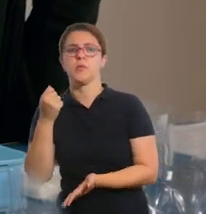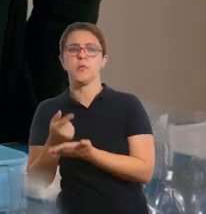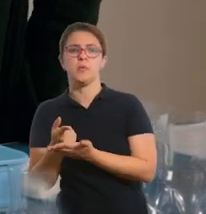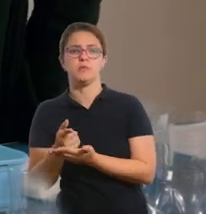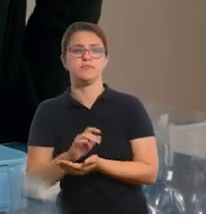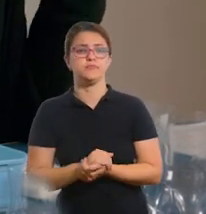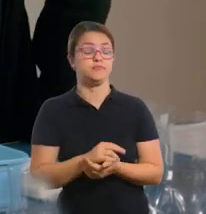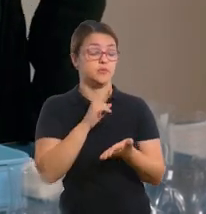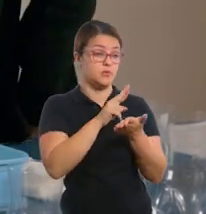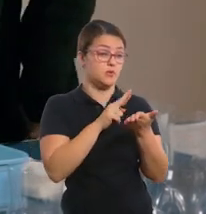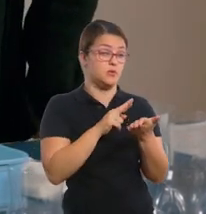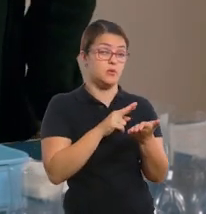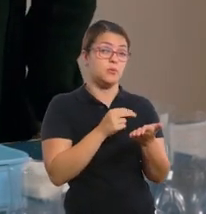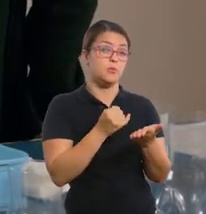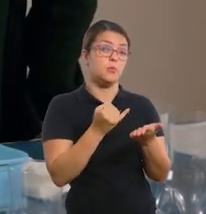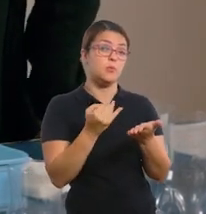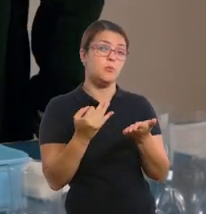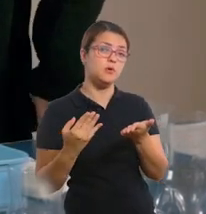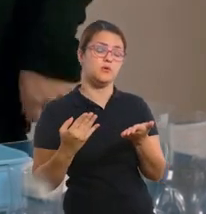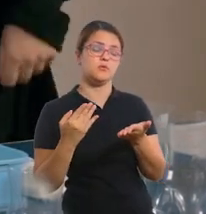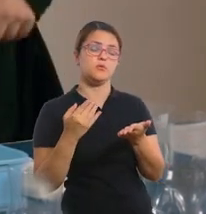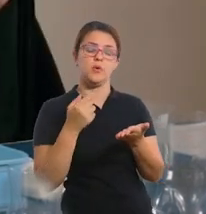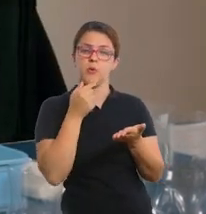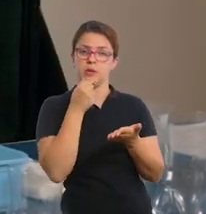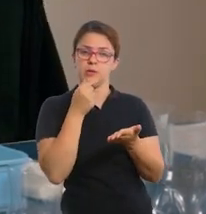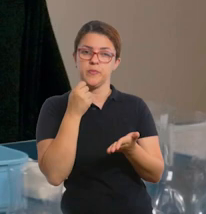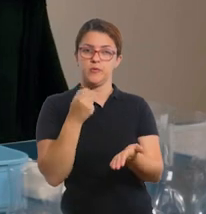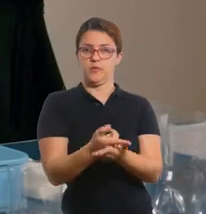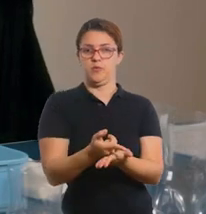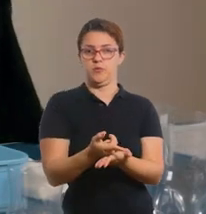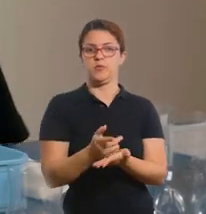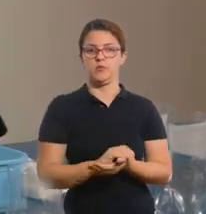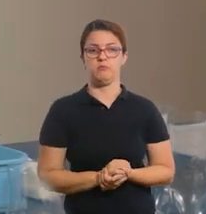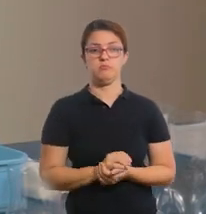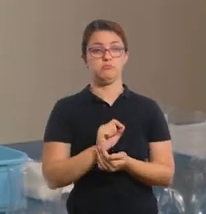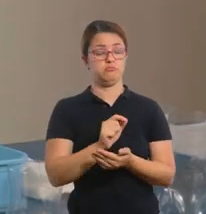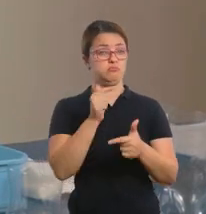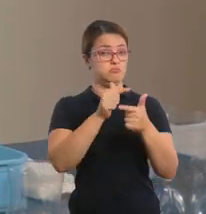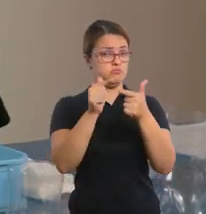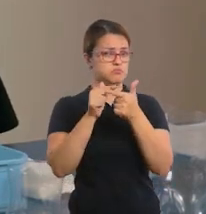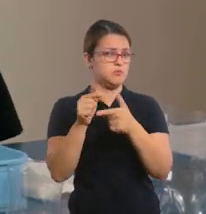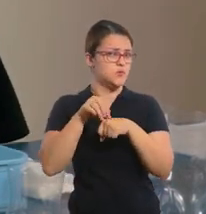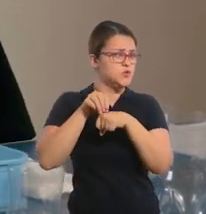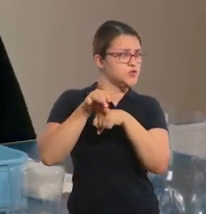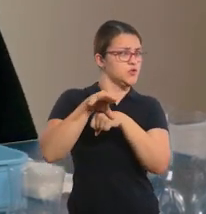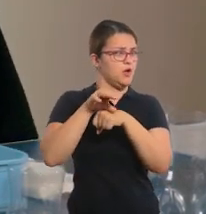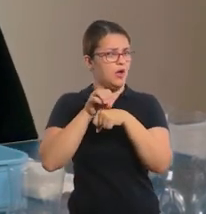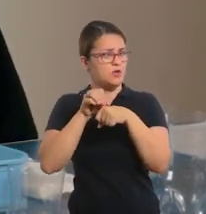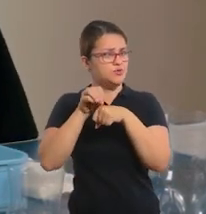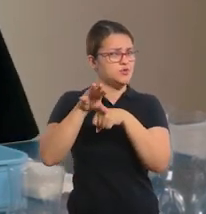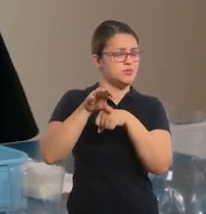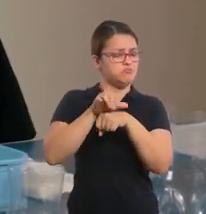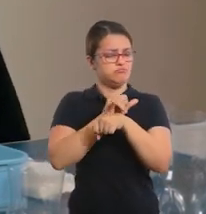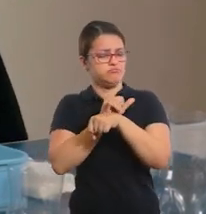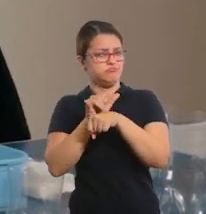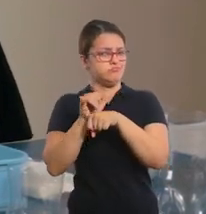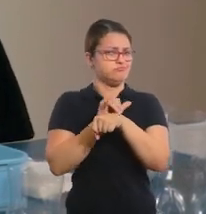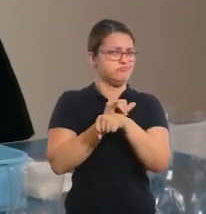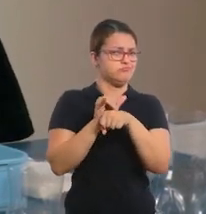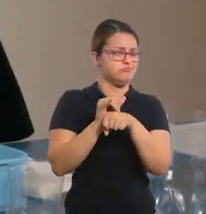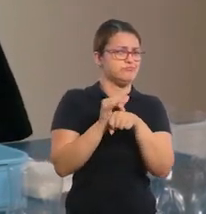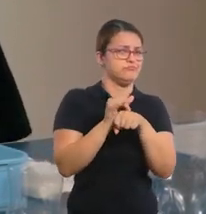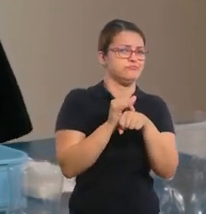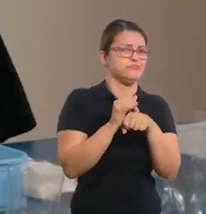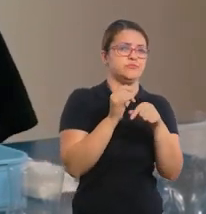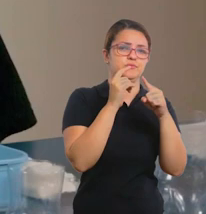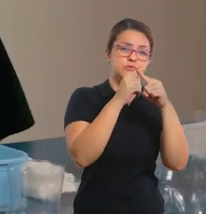em caso positivo, cite o valor da compra de Augusto. Então, lá em cima, no problema, ele já deu umas dicas de que você pode usar estratégias